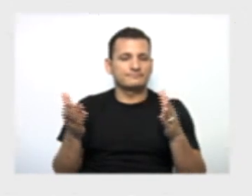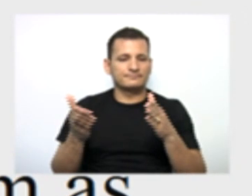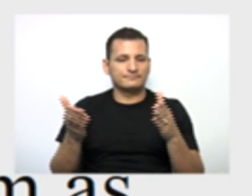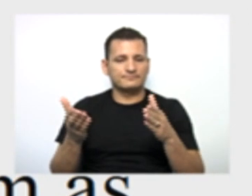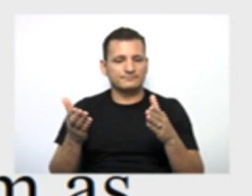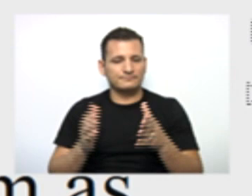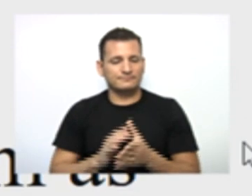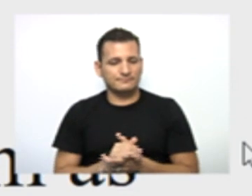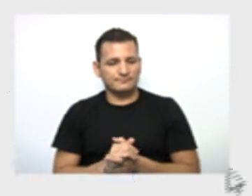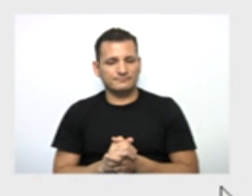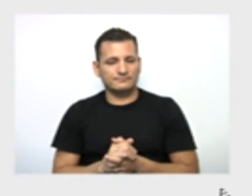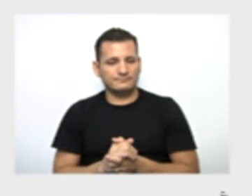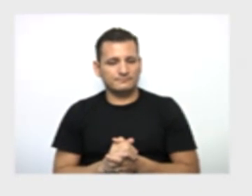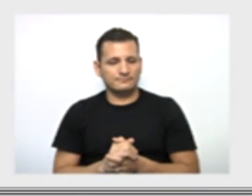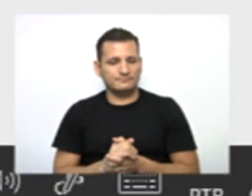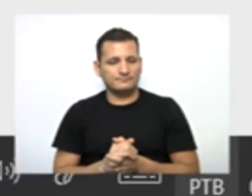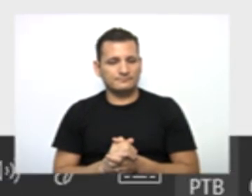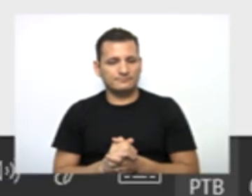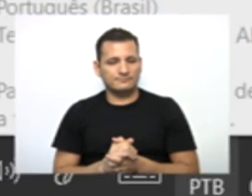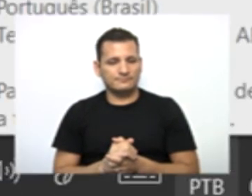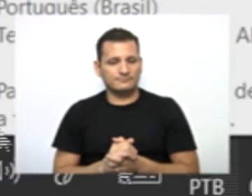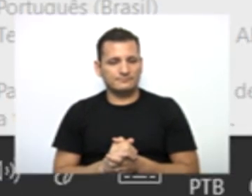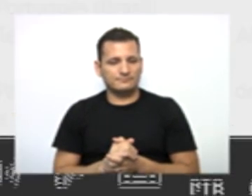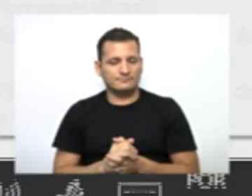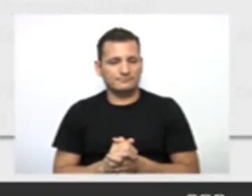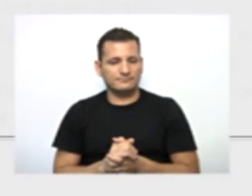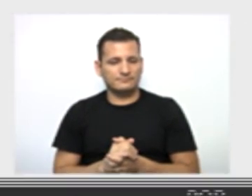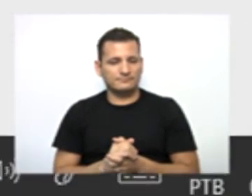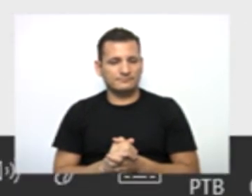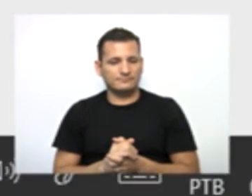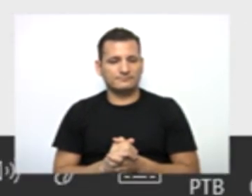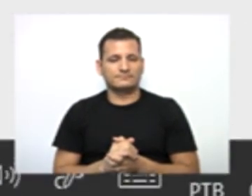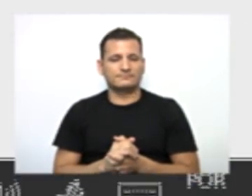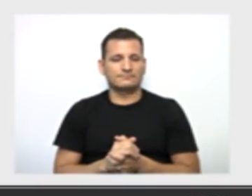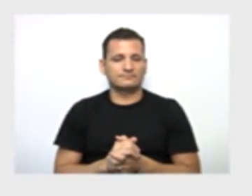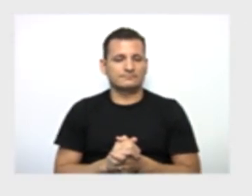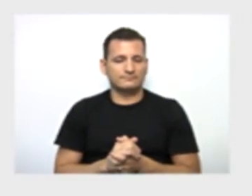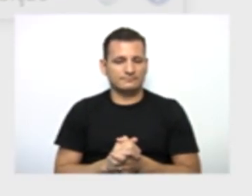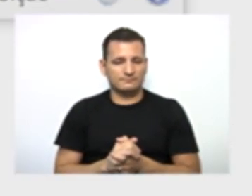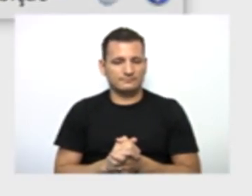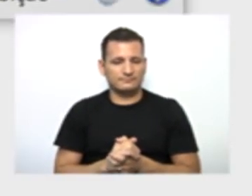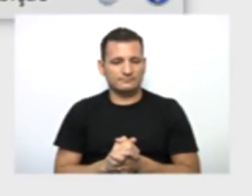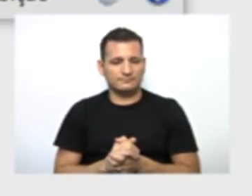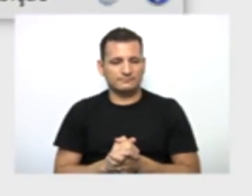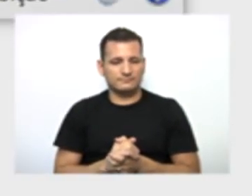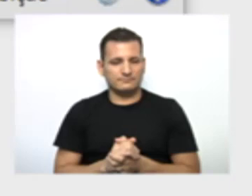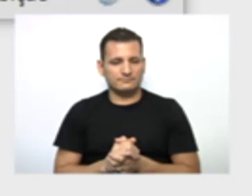vão ver a mágica. Olha que lindo, gente. Vou diminuir para vocês olharem